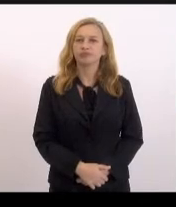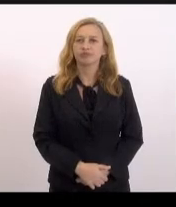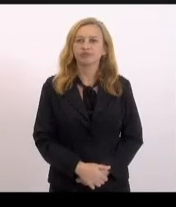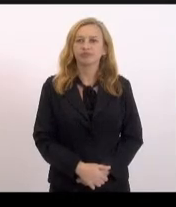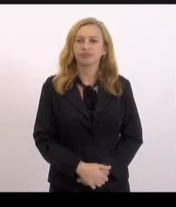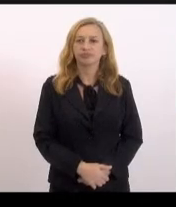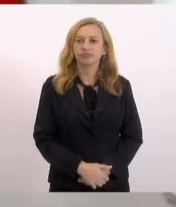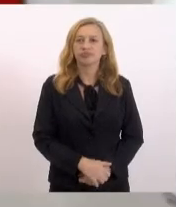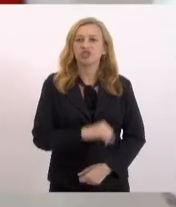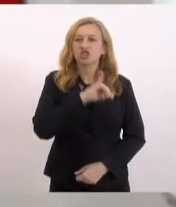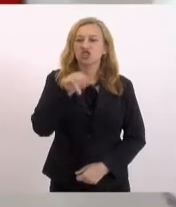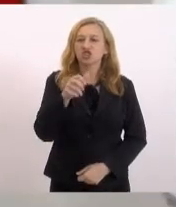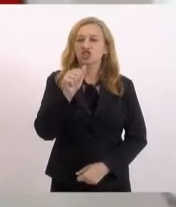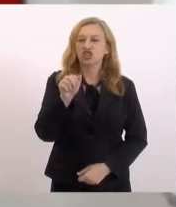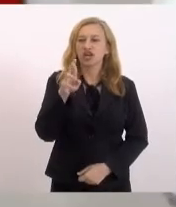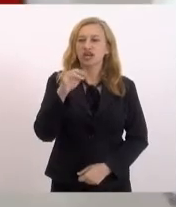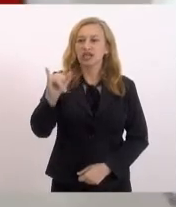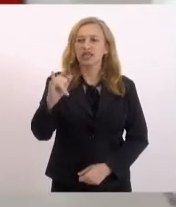Anderson. Deputado Jari.